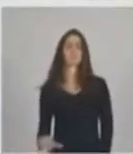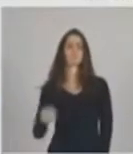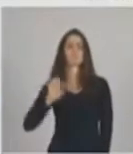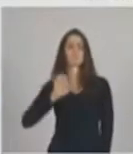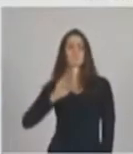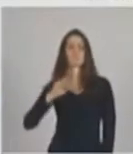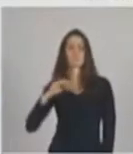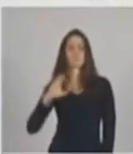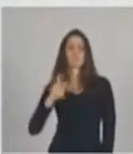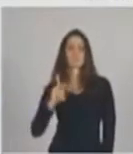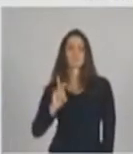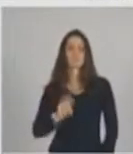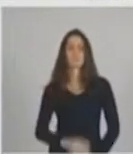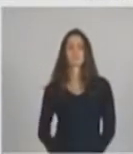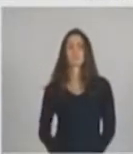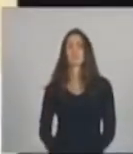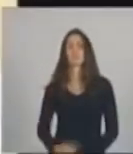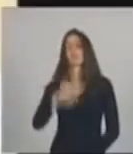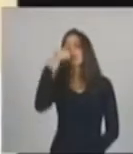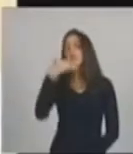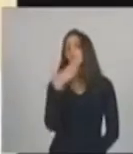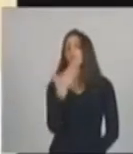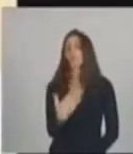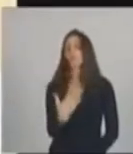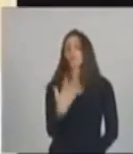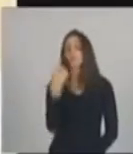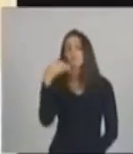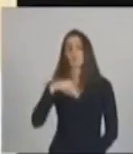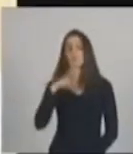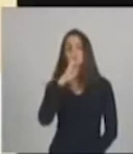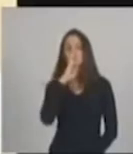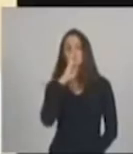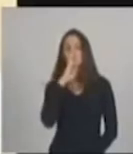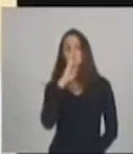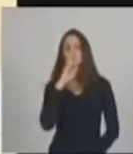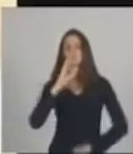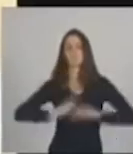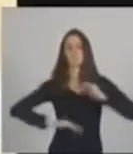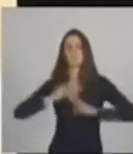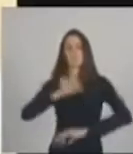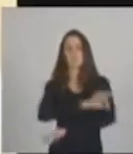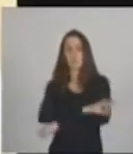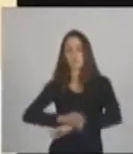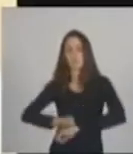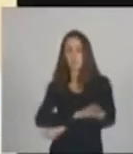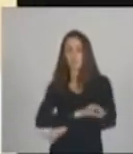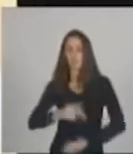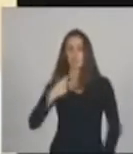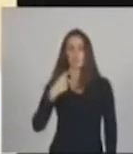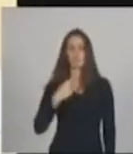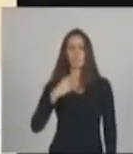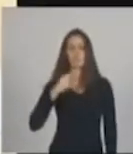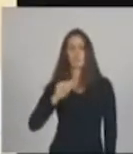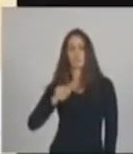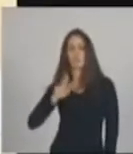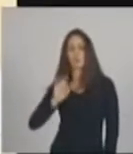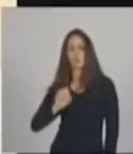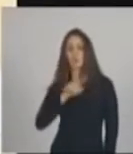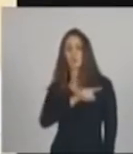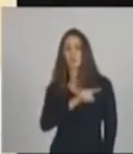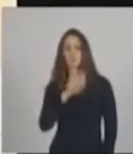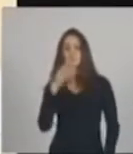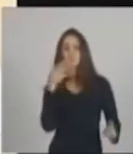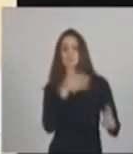solicitar um minuto de silêncio em memória do arquiteto capixaba Paulo Mendes da Rocha, referência mundial na